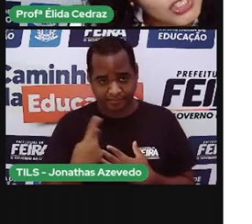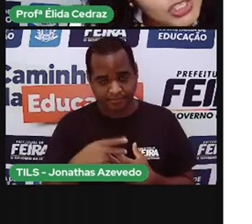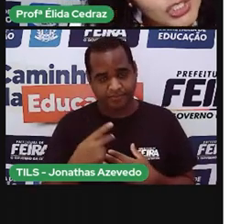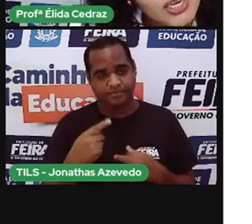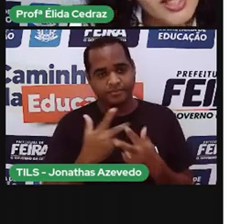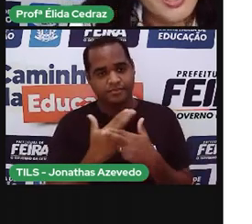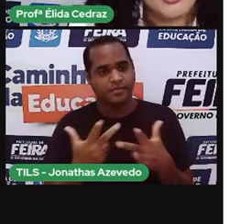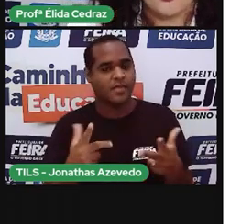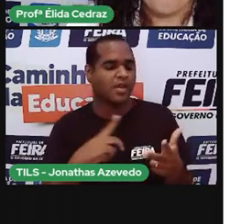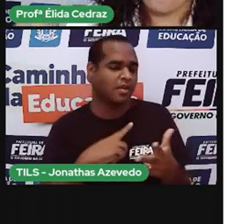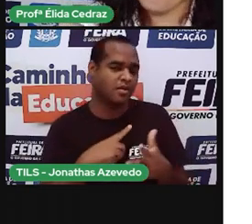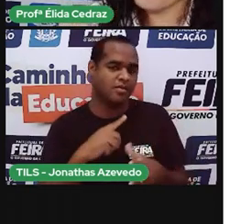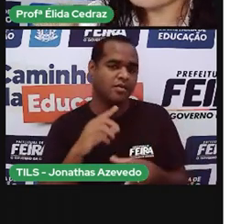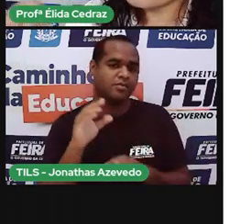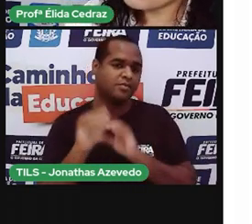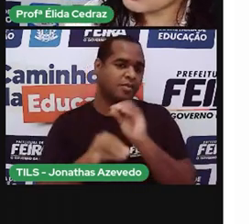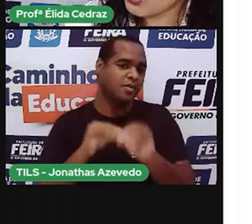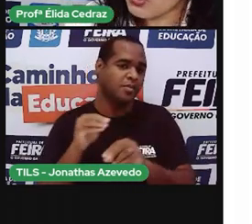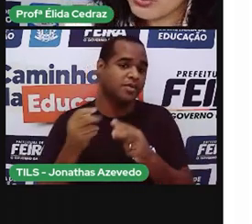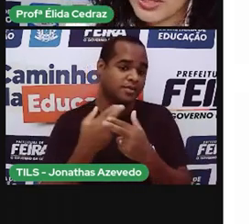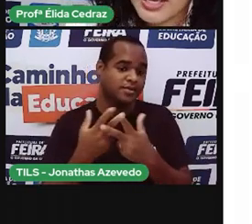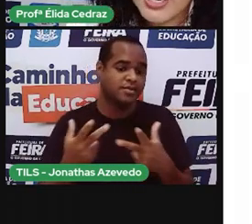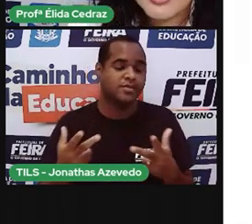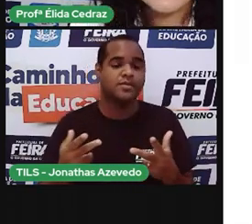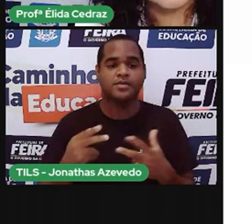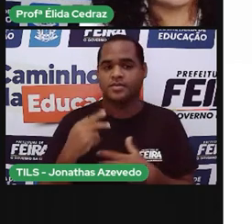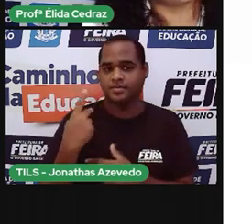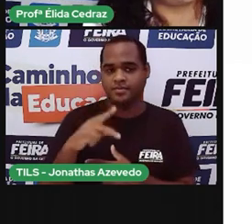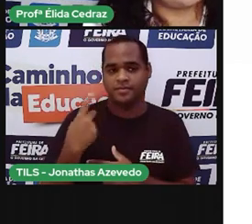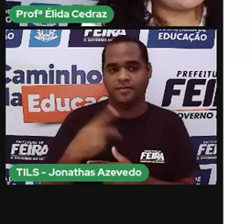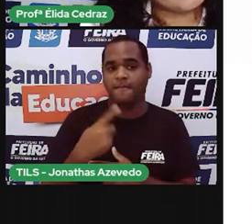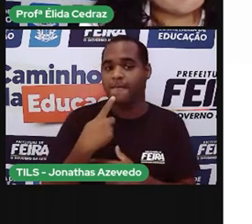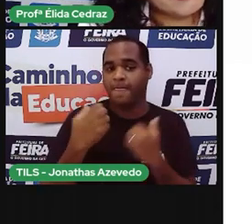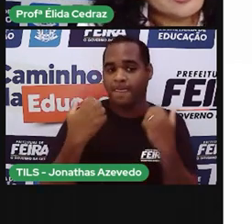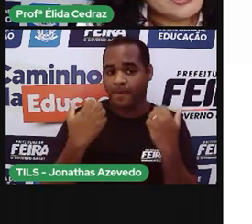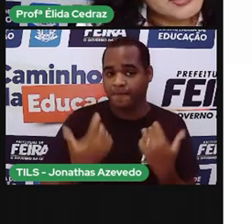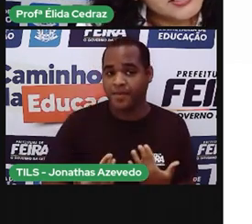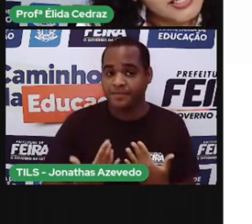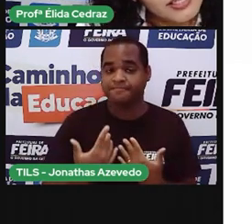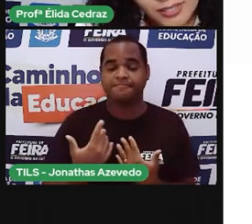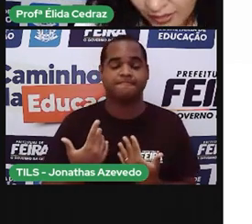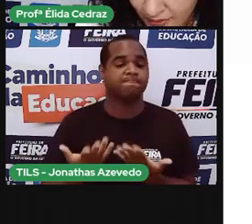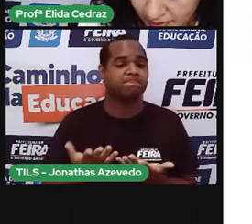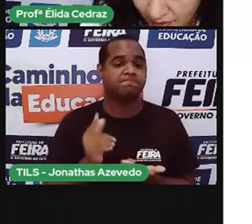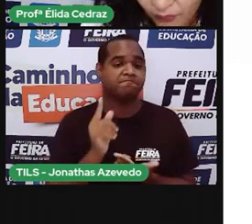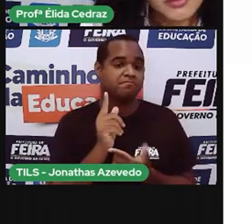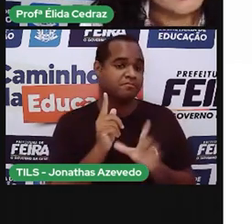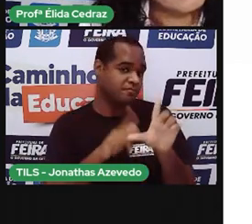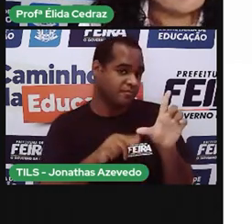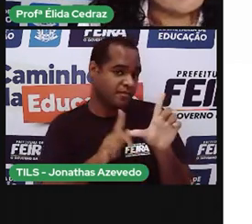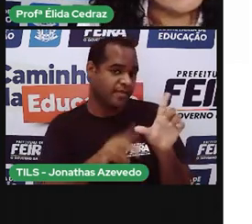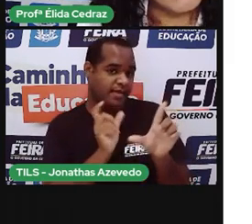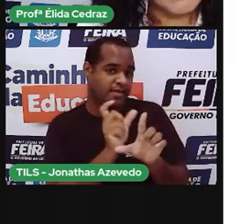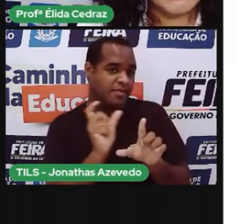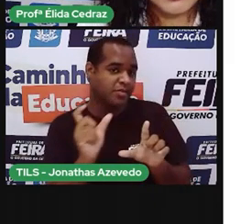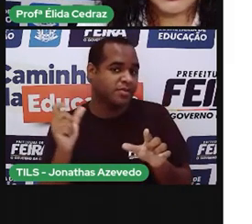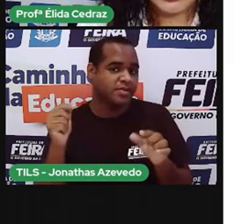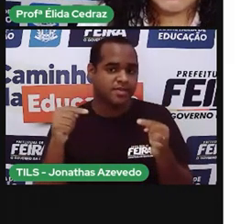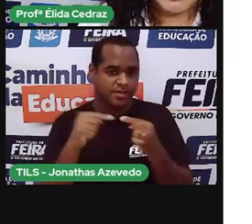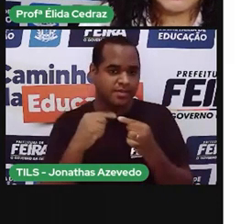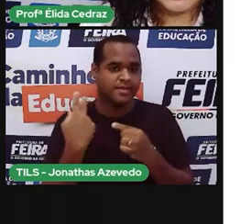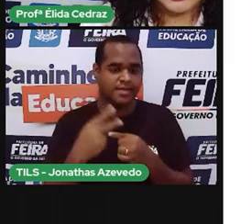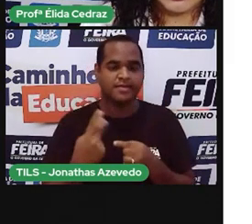que registrar o som deles através da letra da canção. Então,